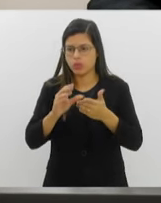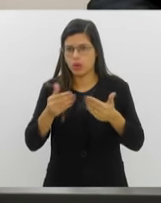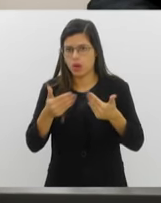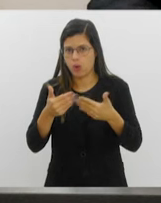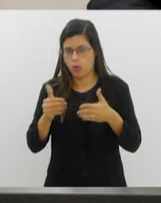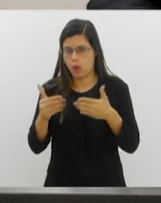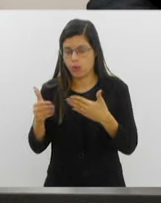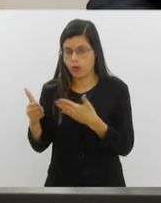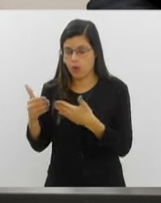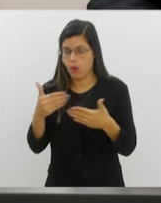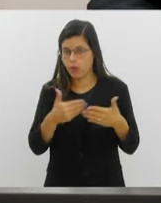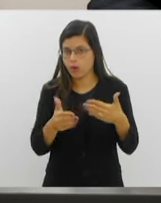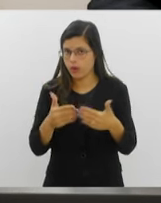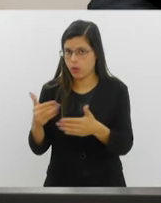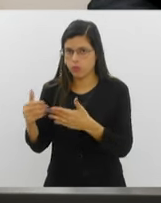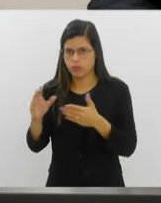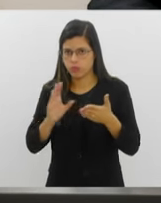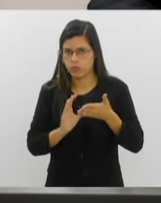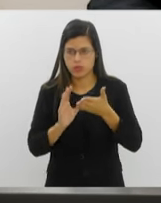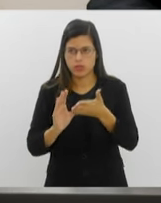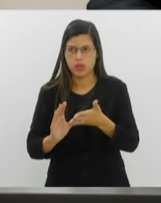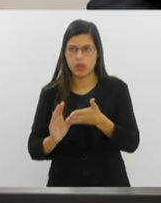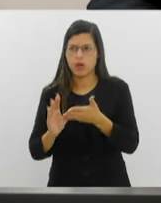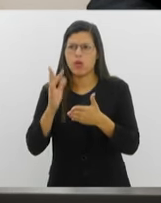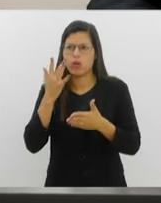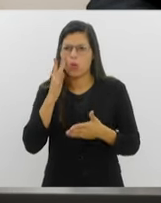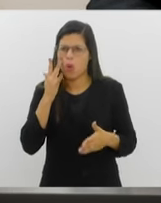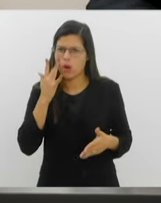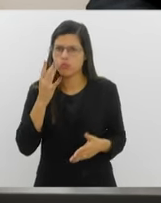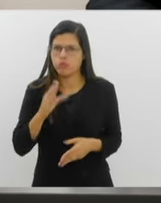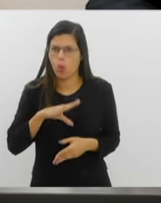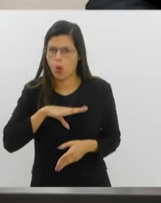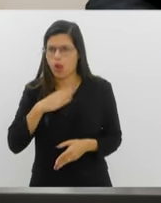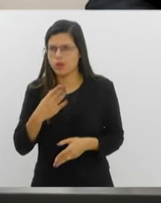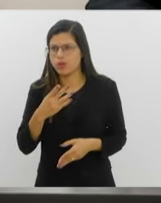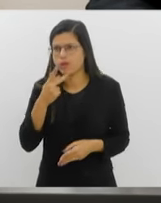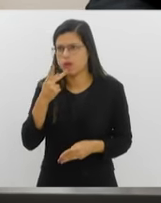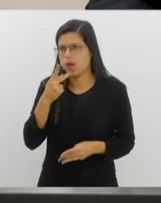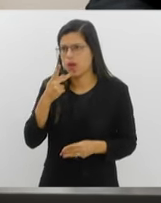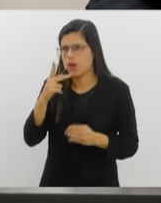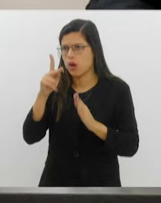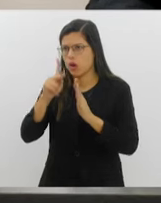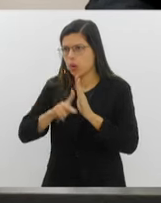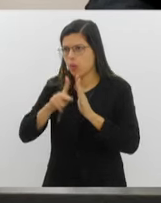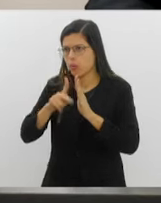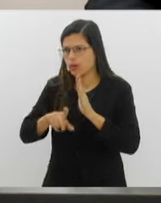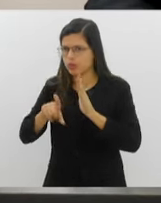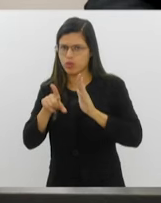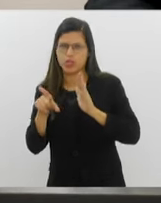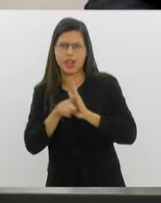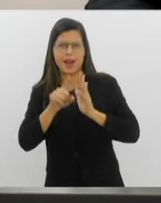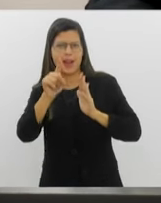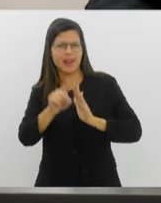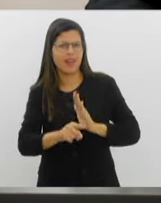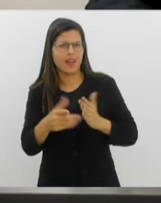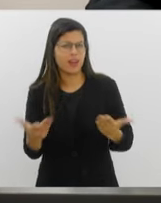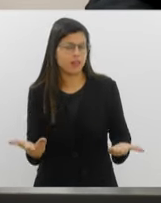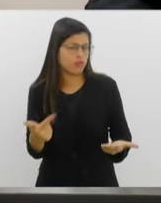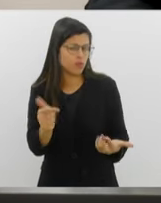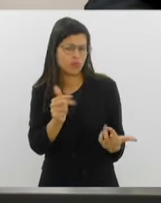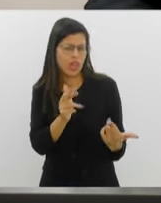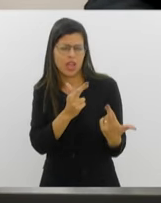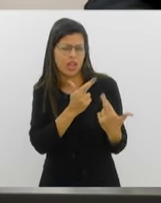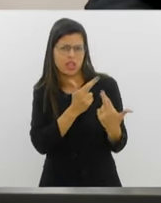até meio audacioso a fala do conselho, no sentido de que o projeto deve ser alguma coisa. O conselho não tem bulhufas de competência